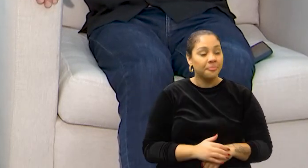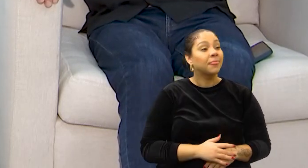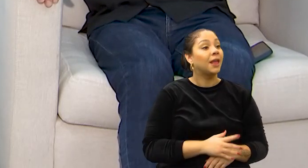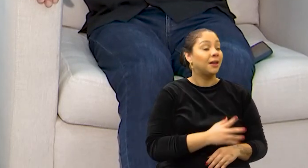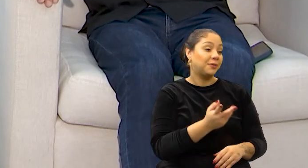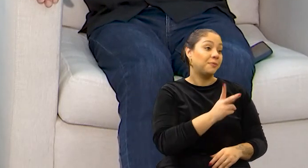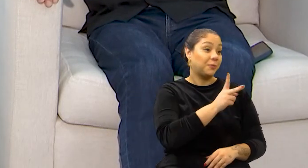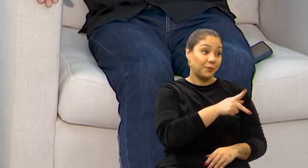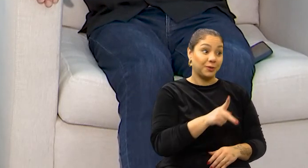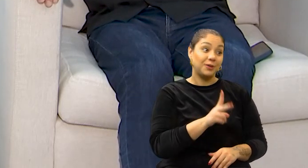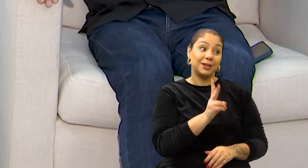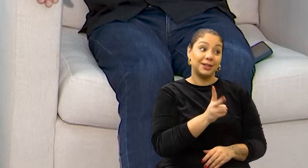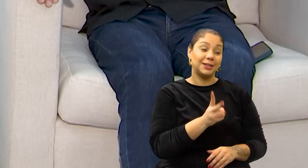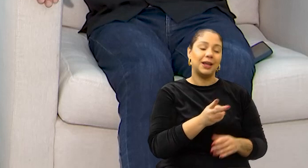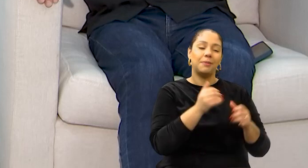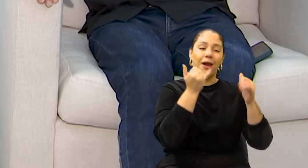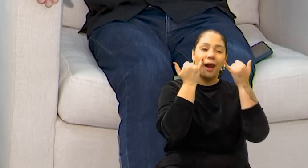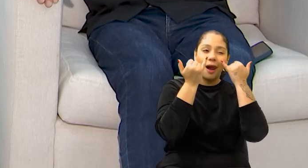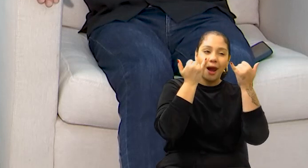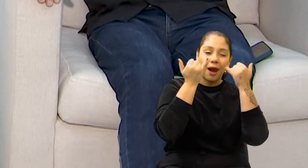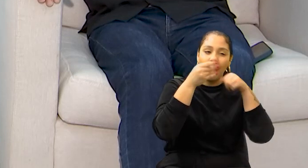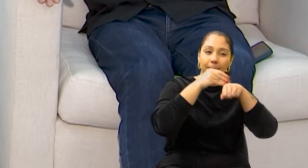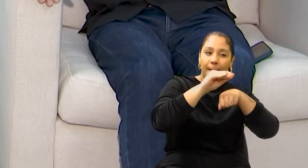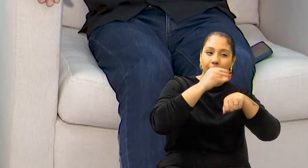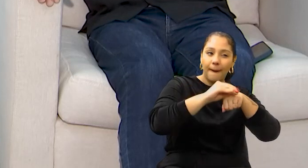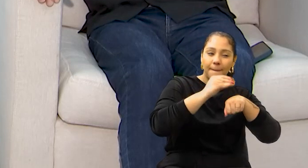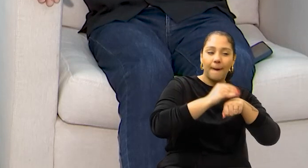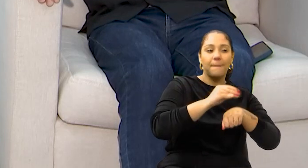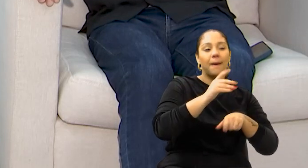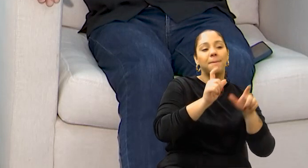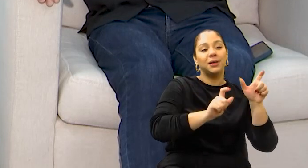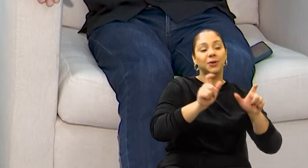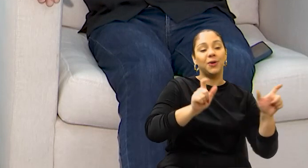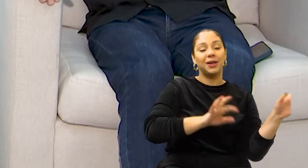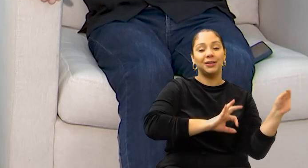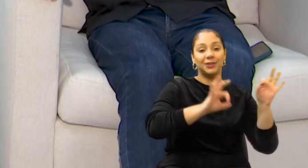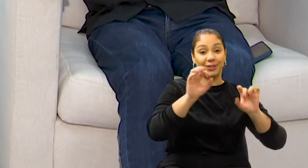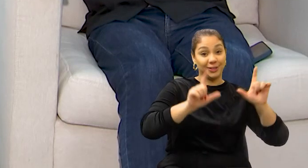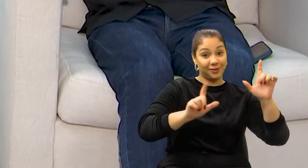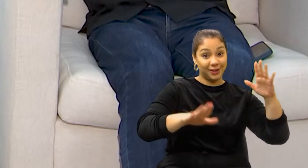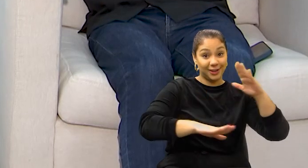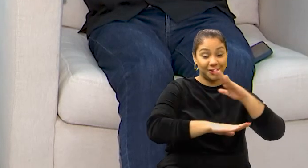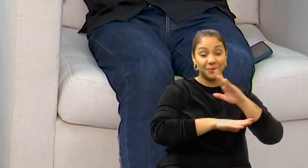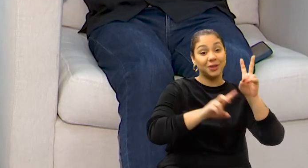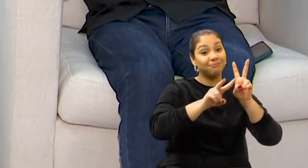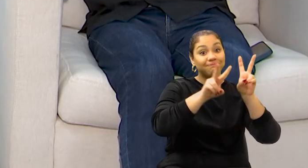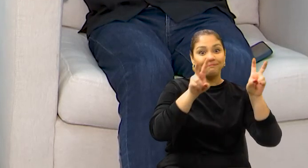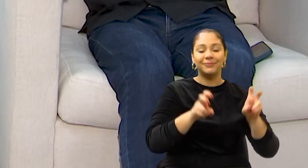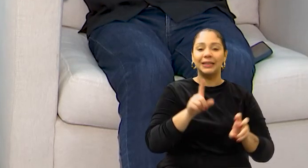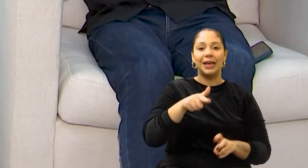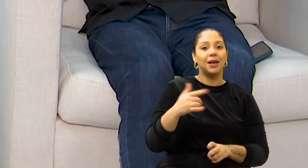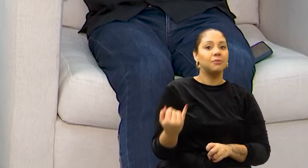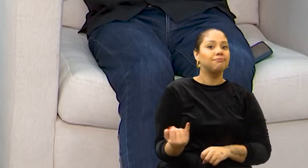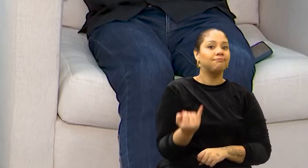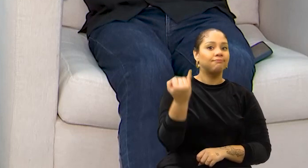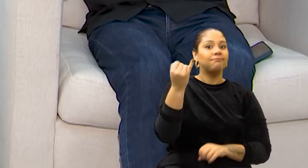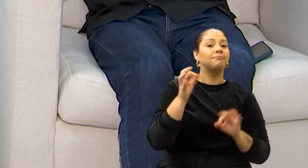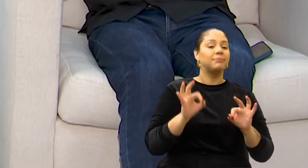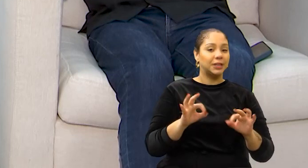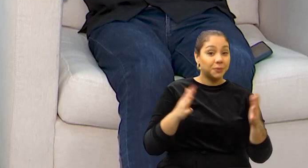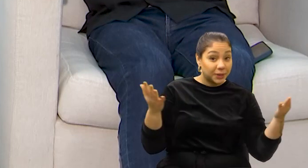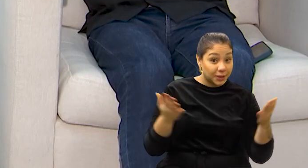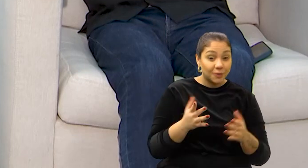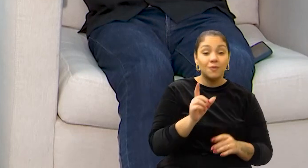atualizando não é os telespectadores da TV Câmara Campinas a respeito desses assuntos é muito importante